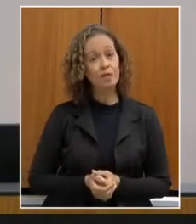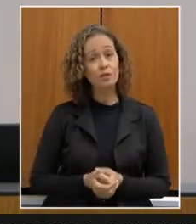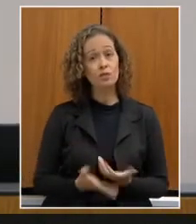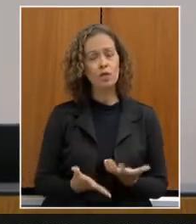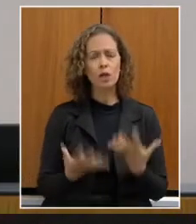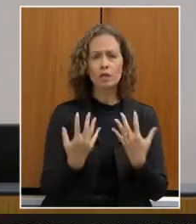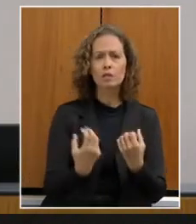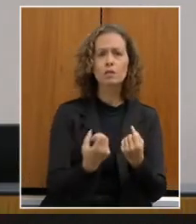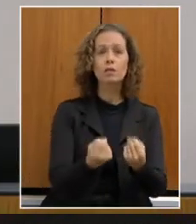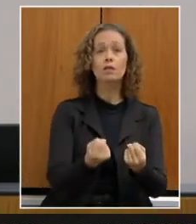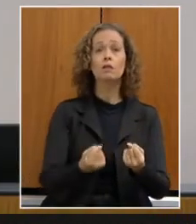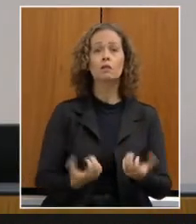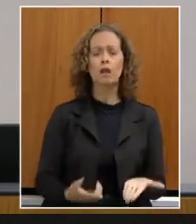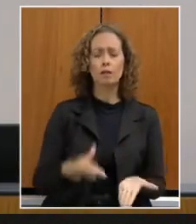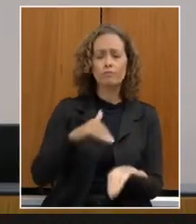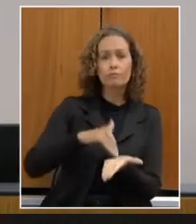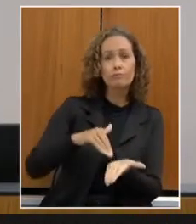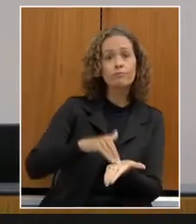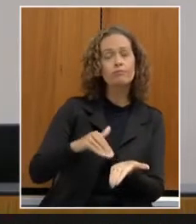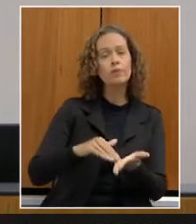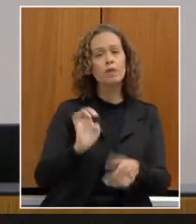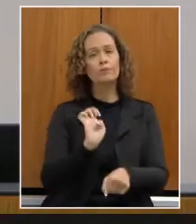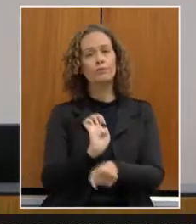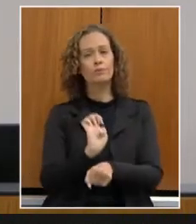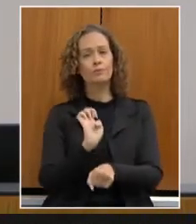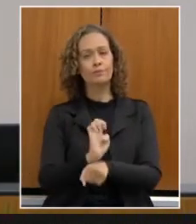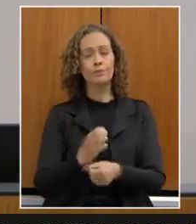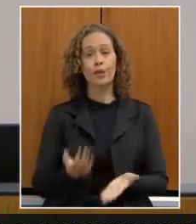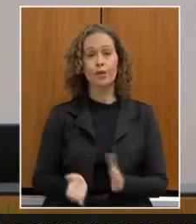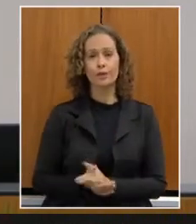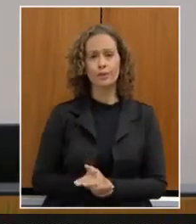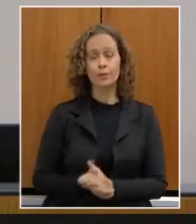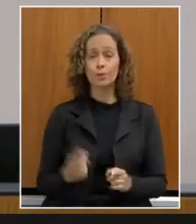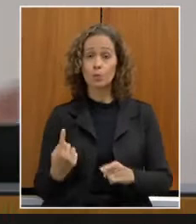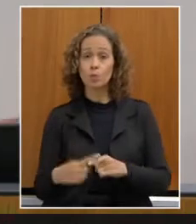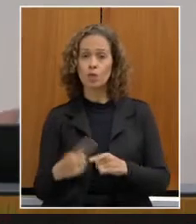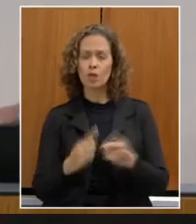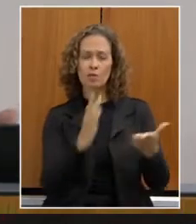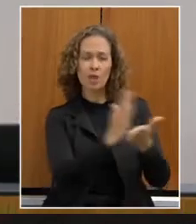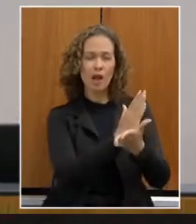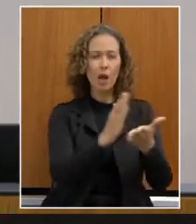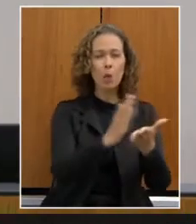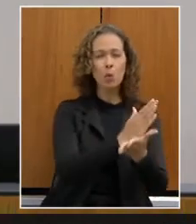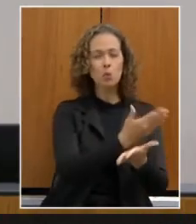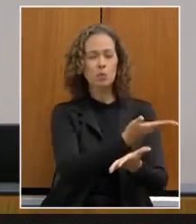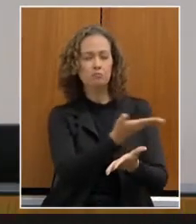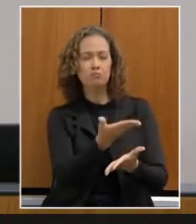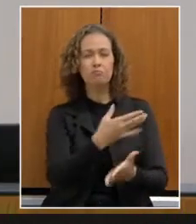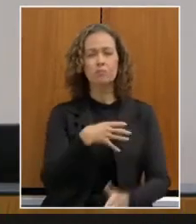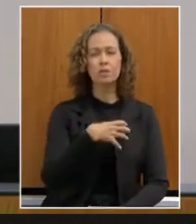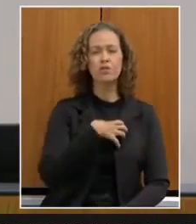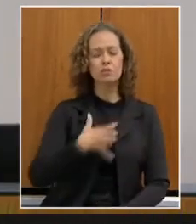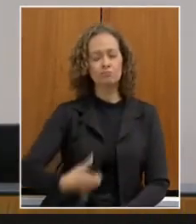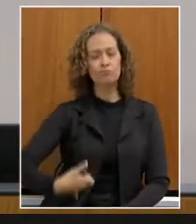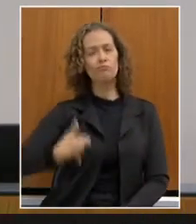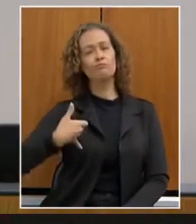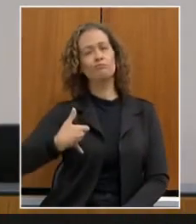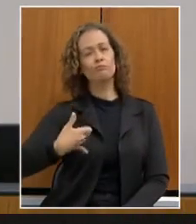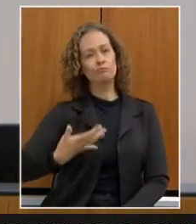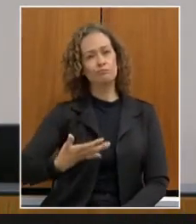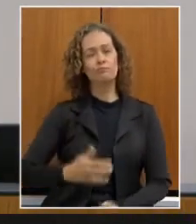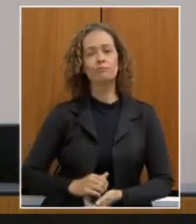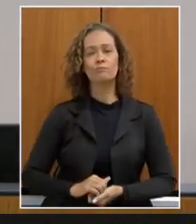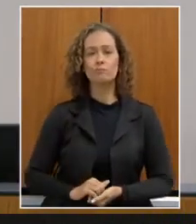esse cargo de secretário de Estado, que para muitos trouxe muita vaidade, não quero aqui